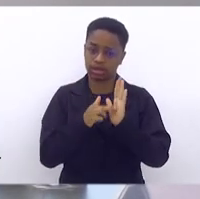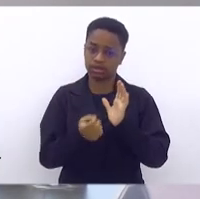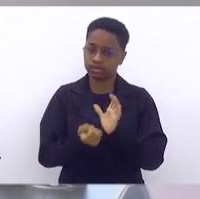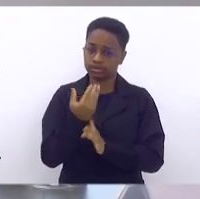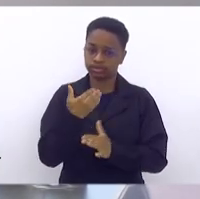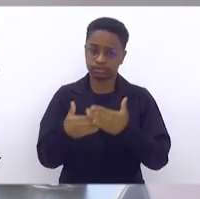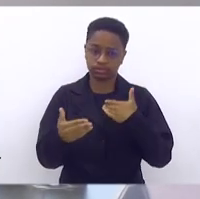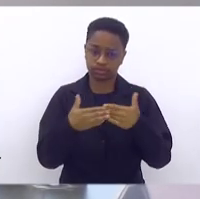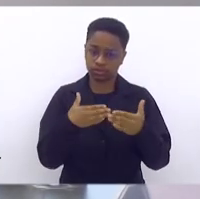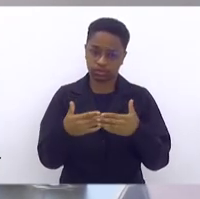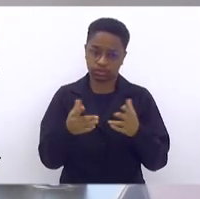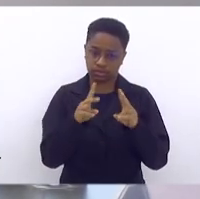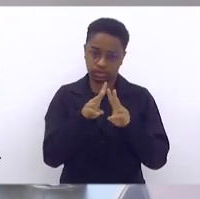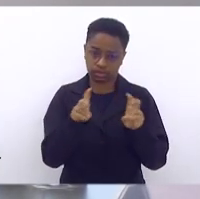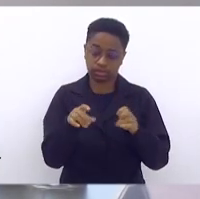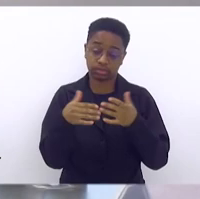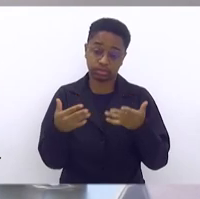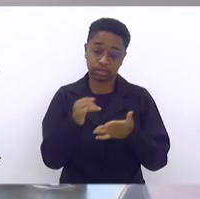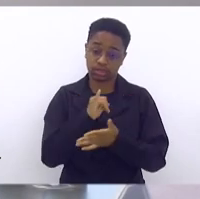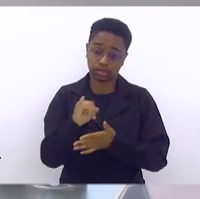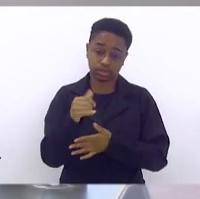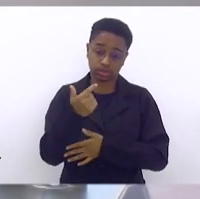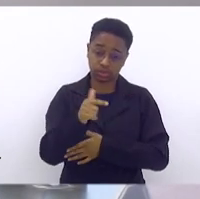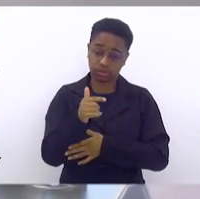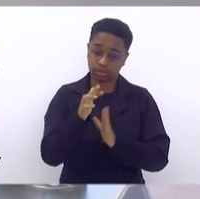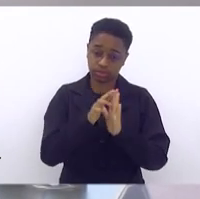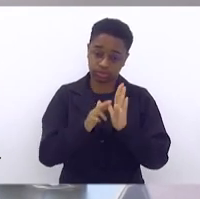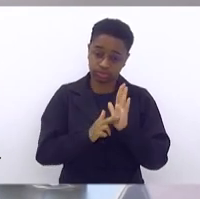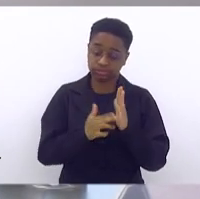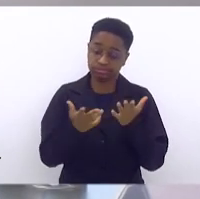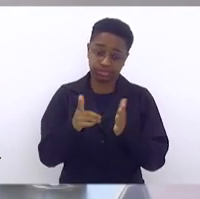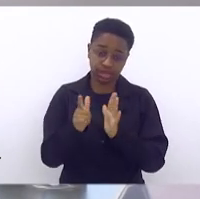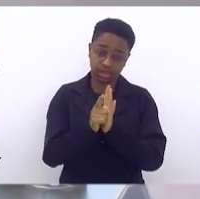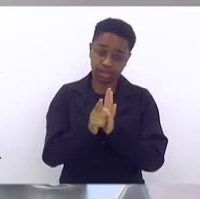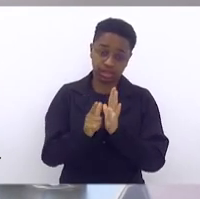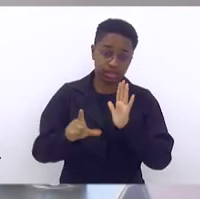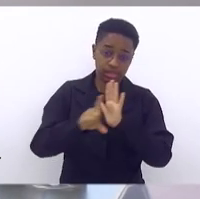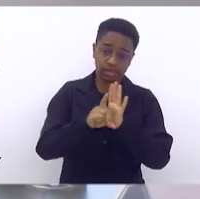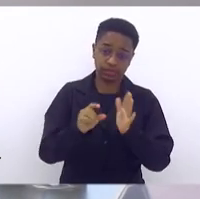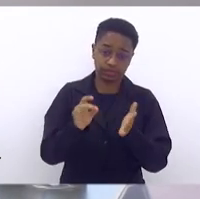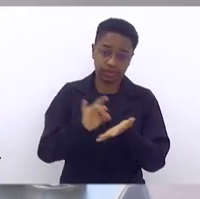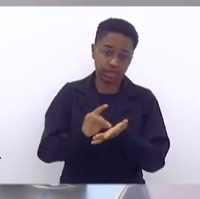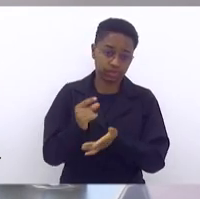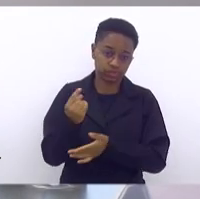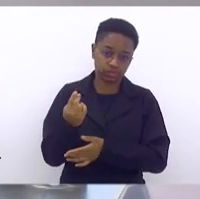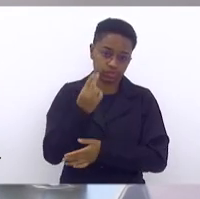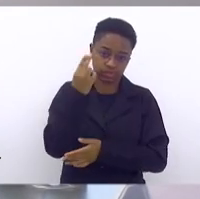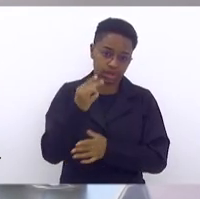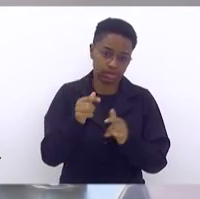não regulamenta, a lei não tem efetividade. Então, já que o senhor